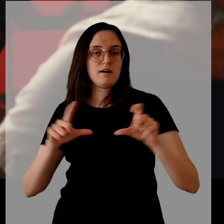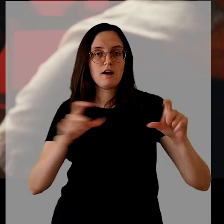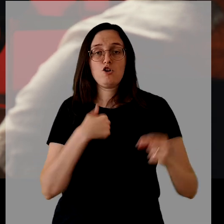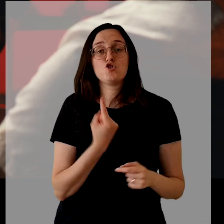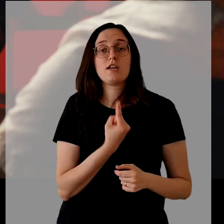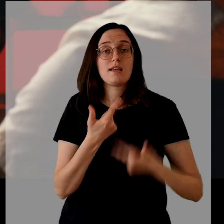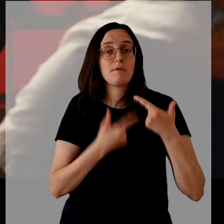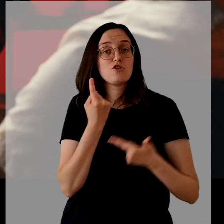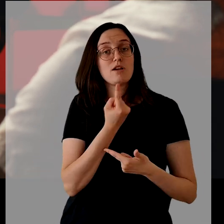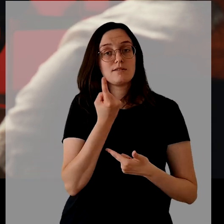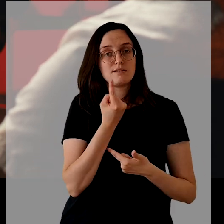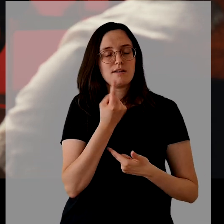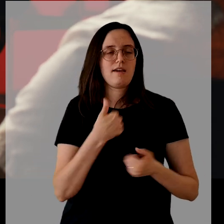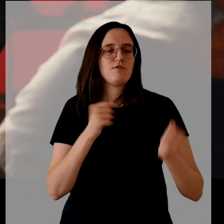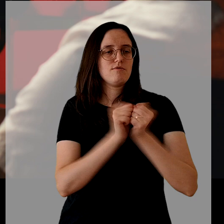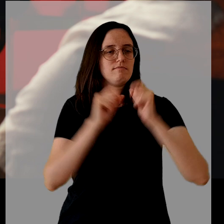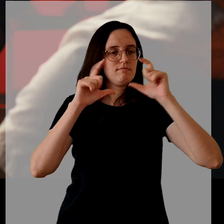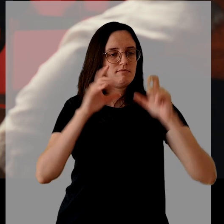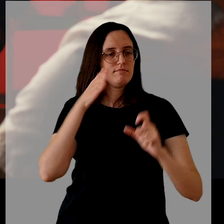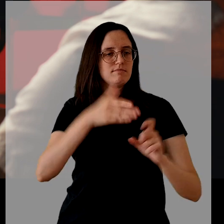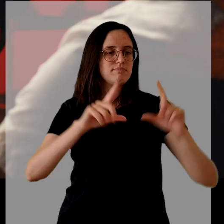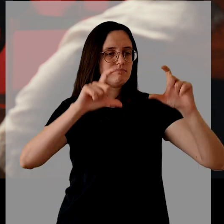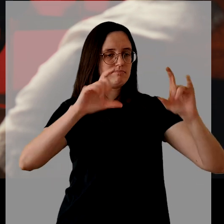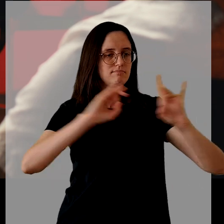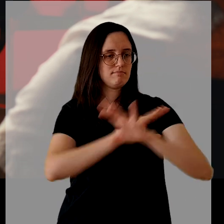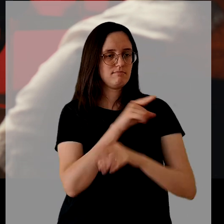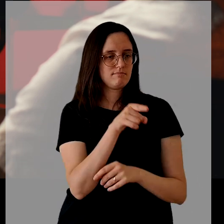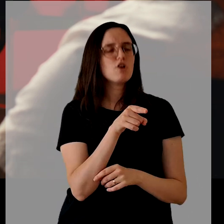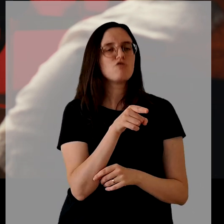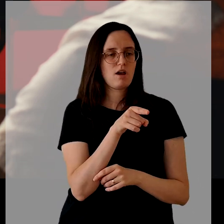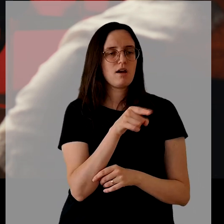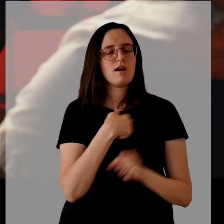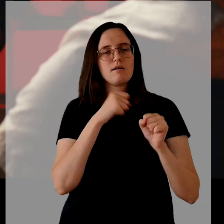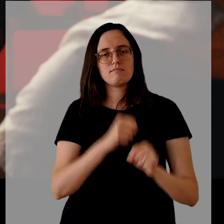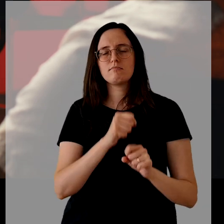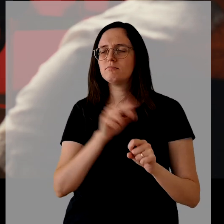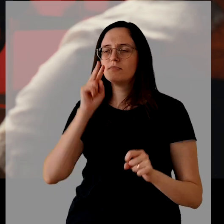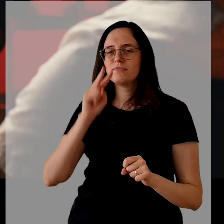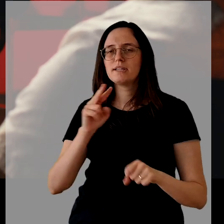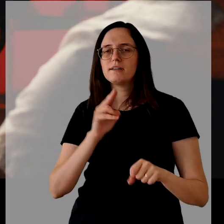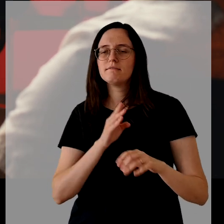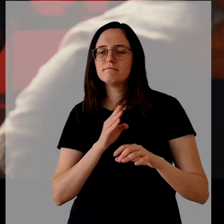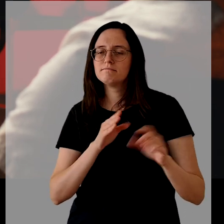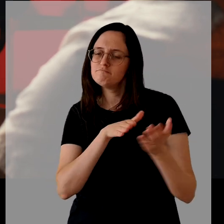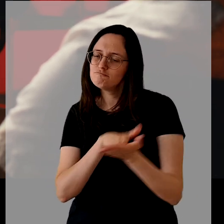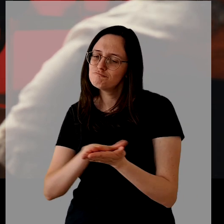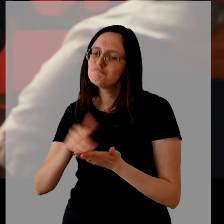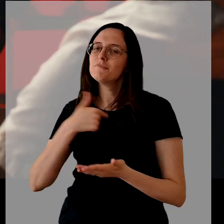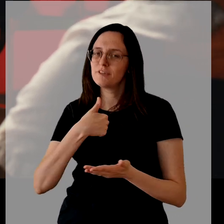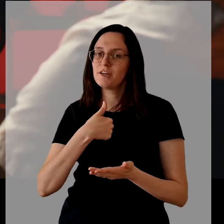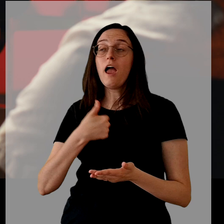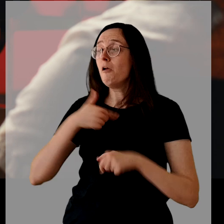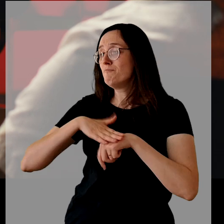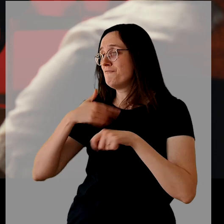pessoa sozinha, é você com a tua câmera, vai lá, fotografou, pode participar da pós, digamos assim, na revelação. Fazia a